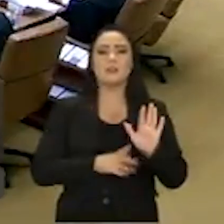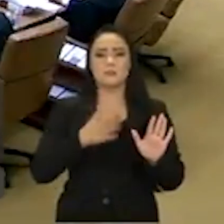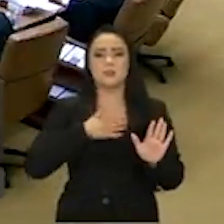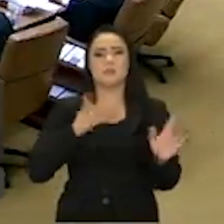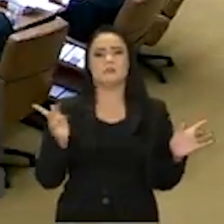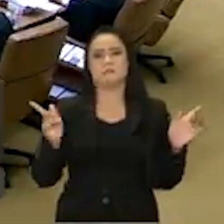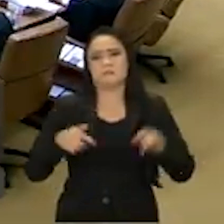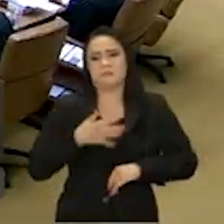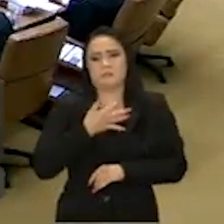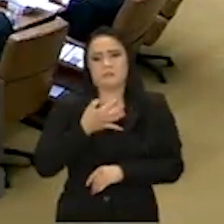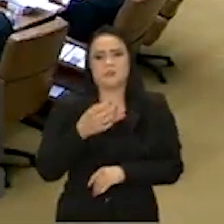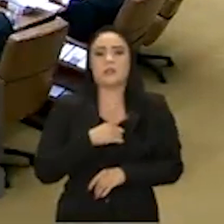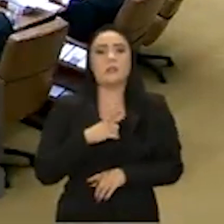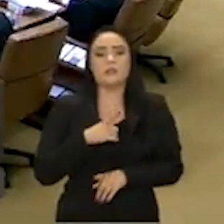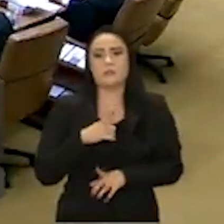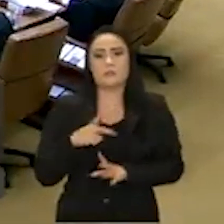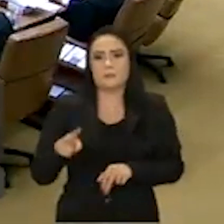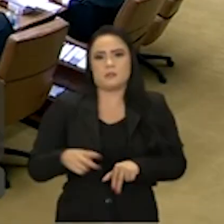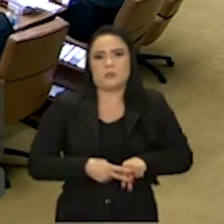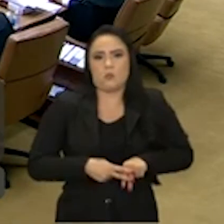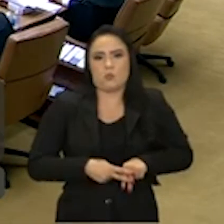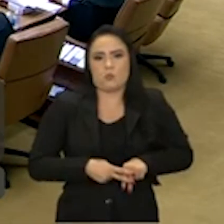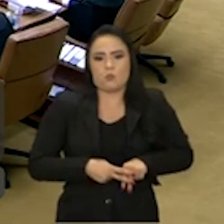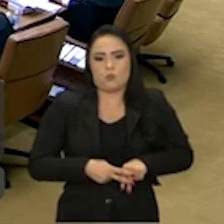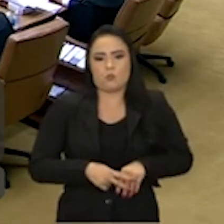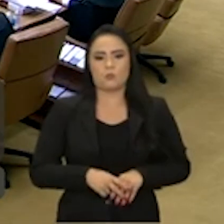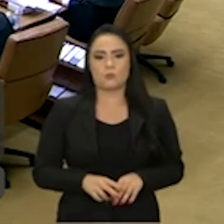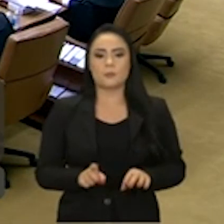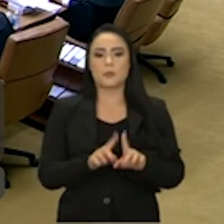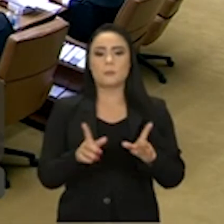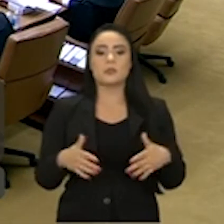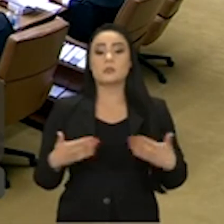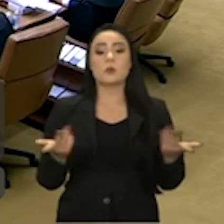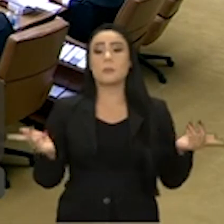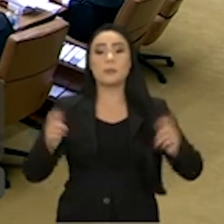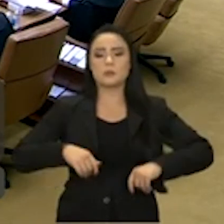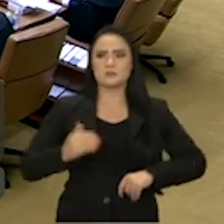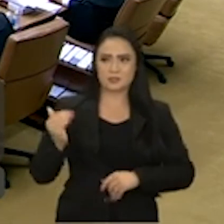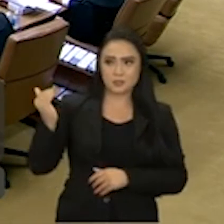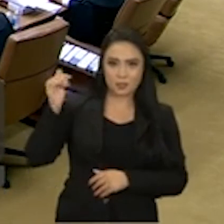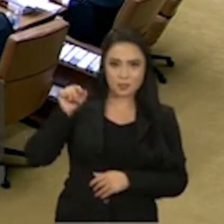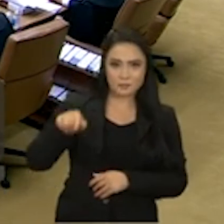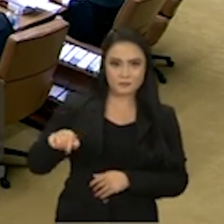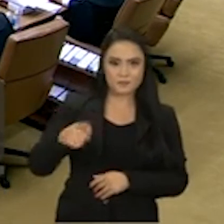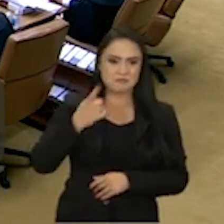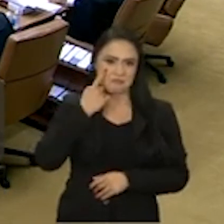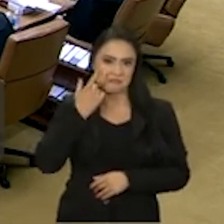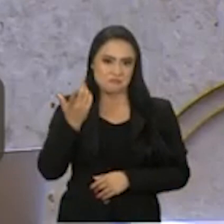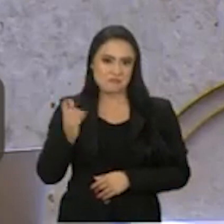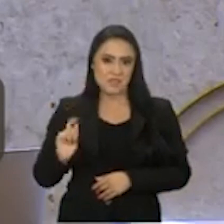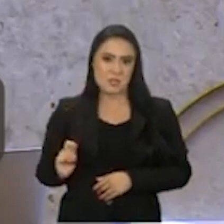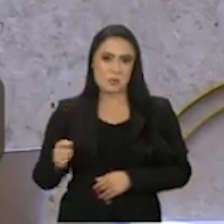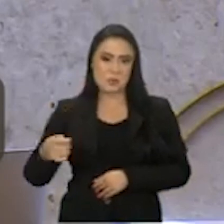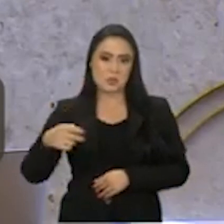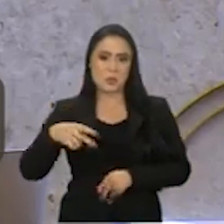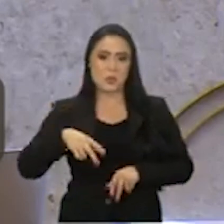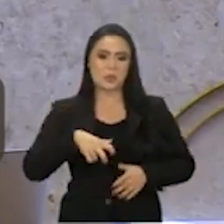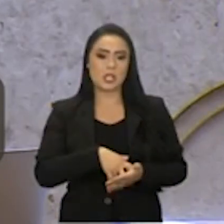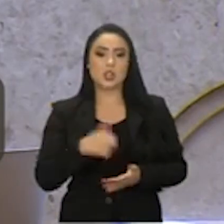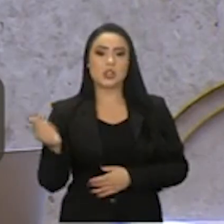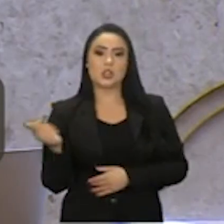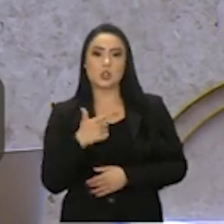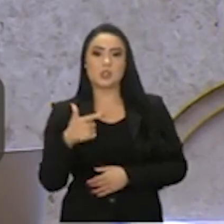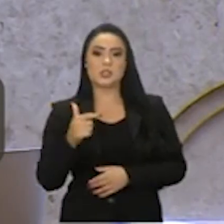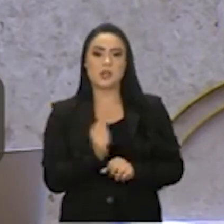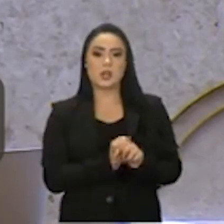hipótese, haveria o decreto da prisão provisória. Mas e que hipótese Vossa Excelência consideraria alguém condenado a 12 anos por homicídio